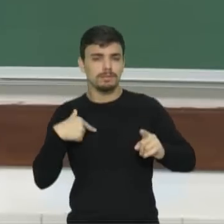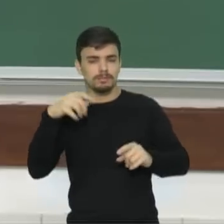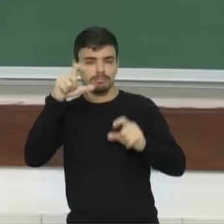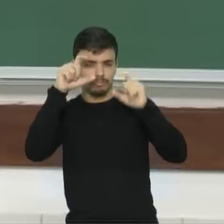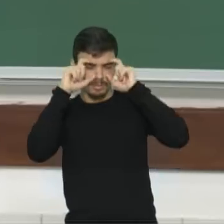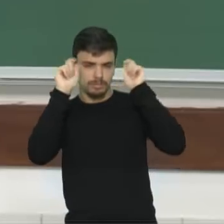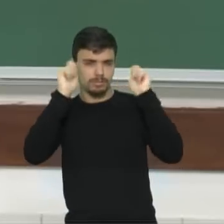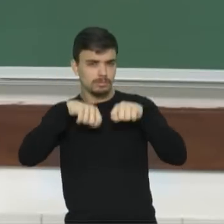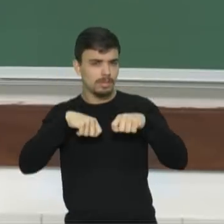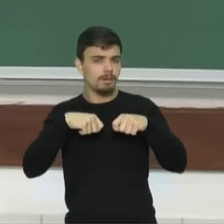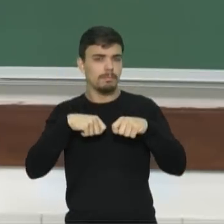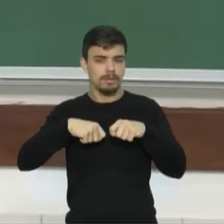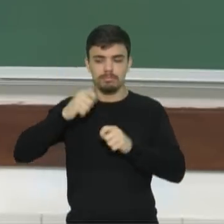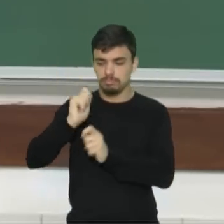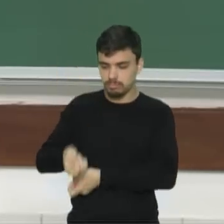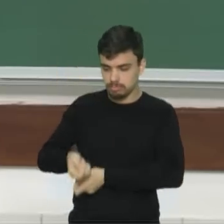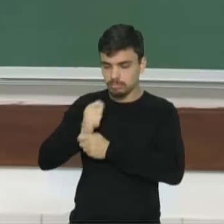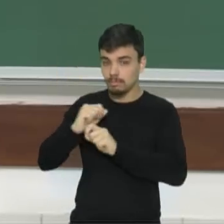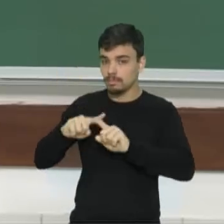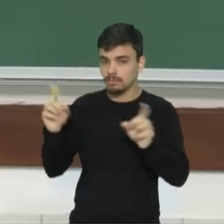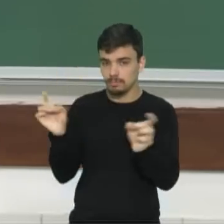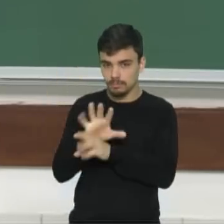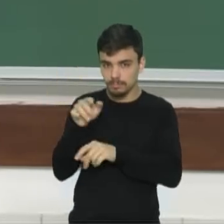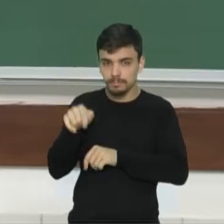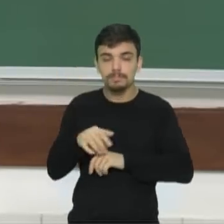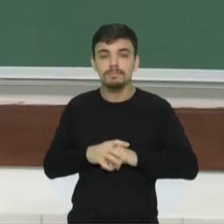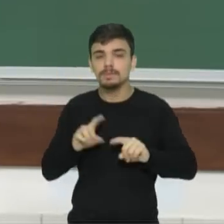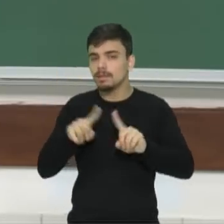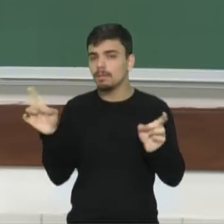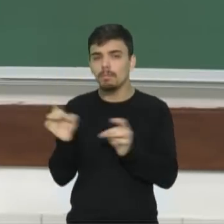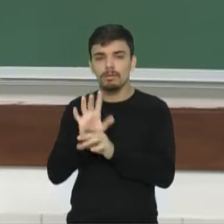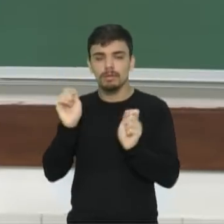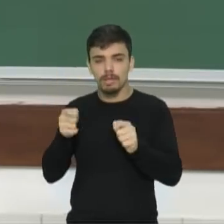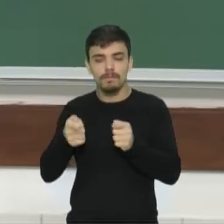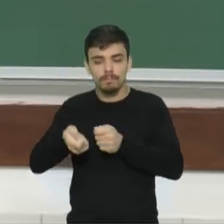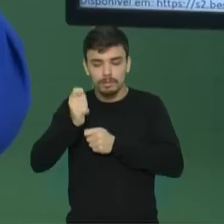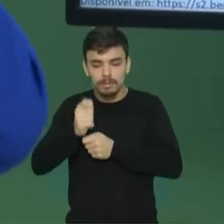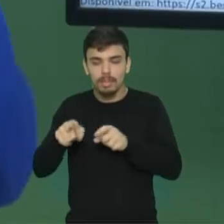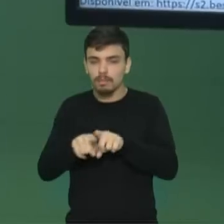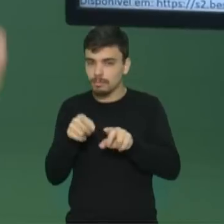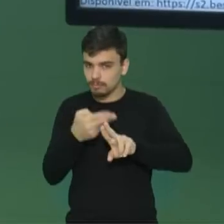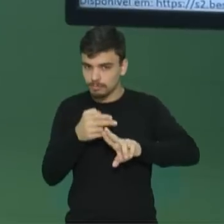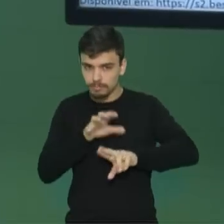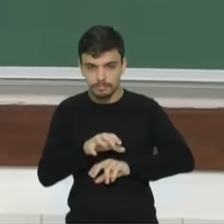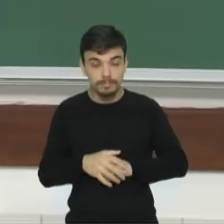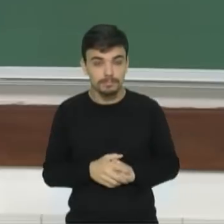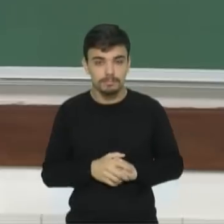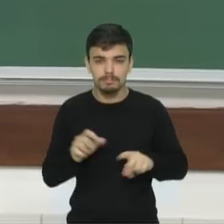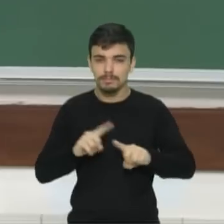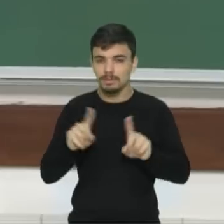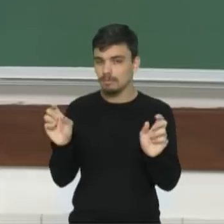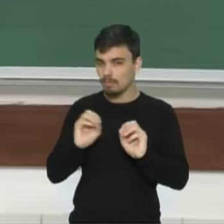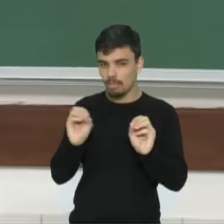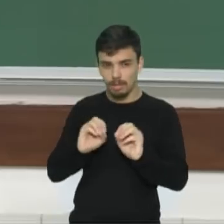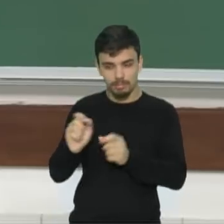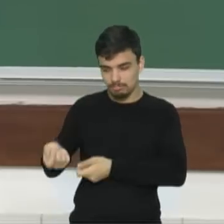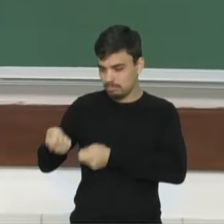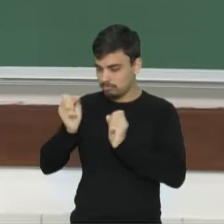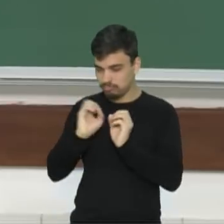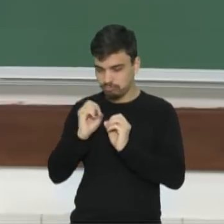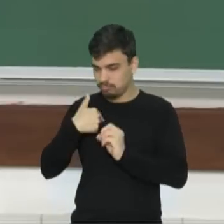para pescaria. Pois é, porque eu serrei ele, né? Se ele ainda estivesse pronto, eu poderia pescar usando ele. Mas eu não sou nada bom com